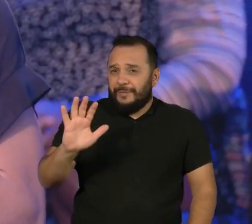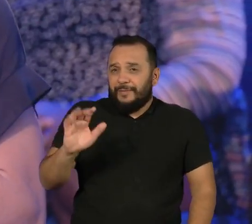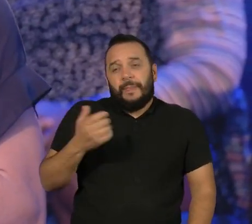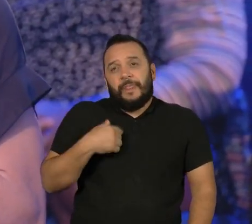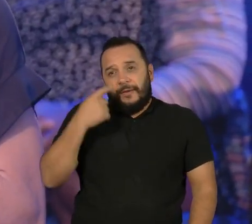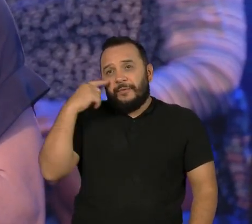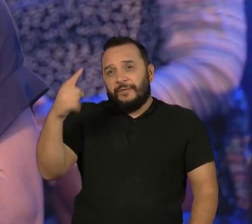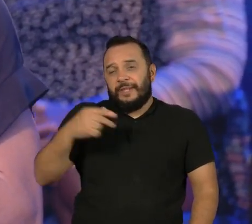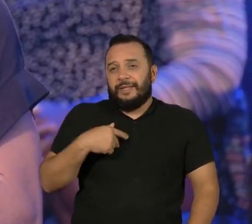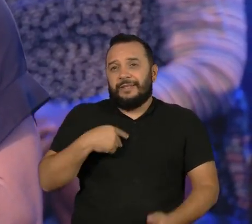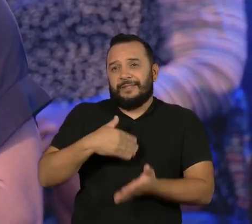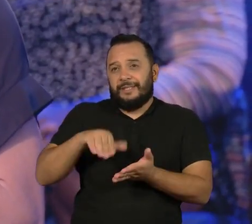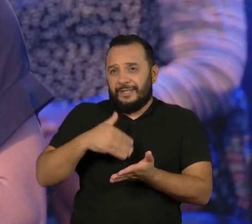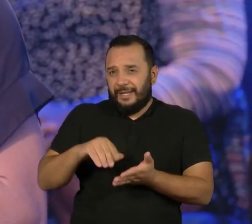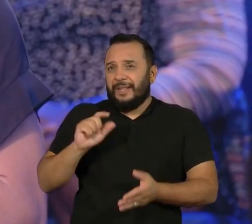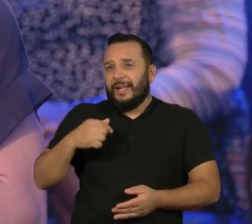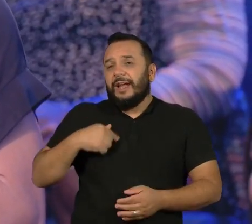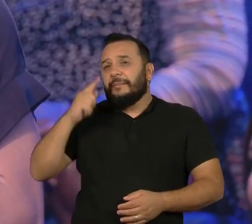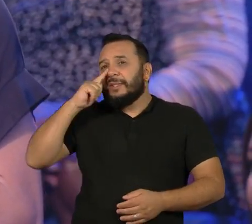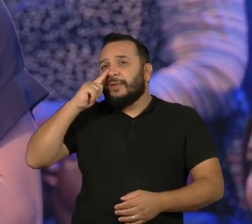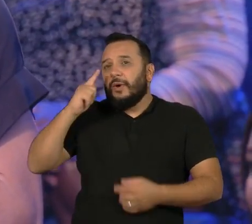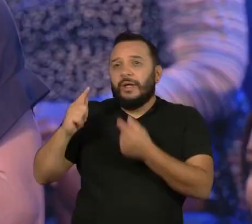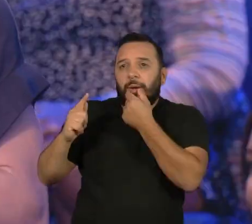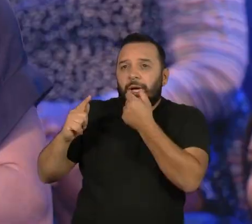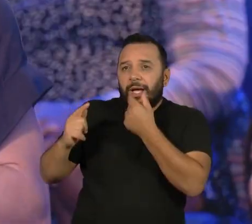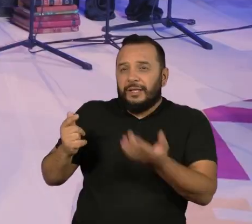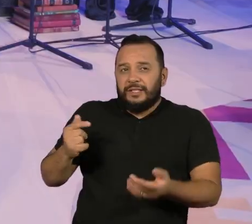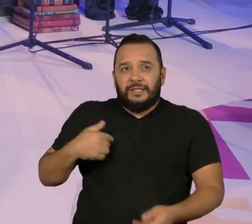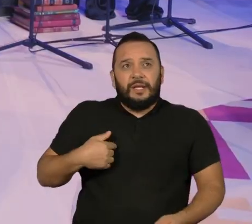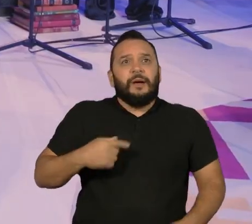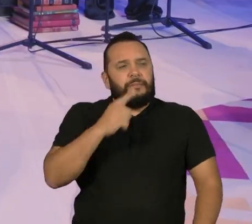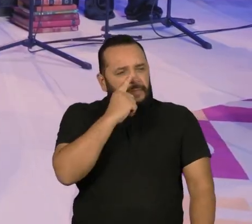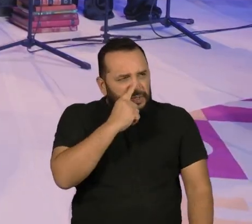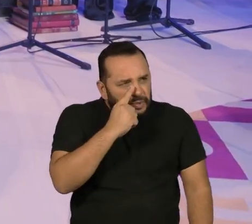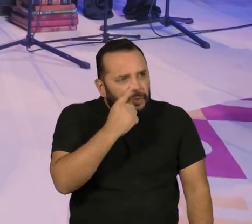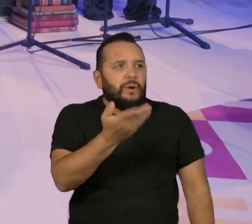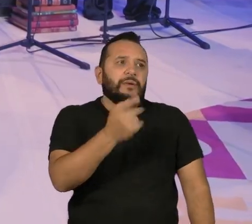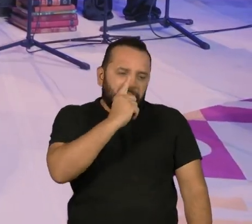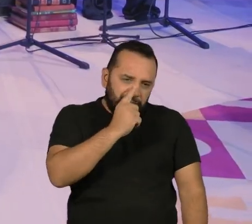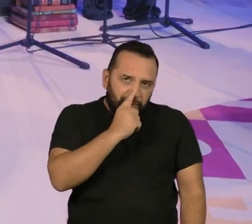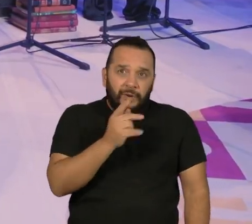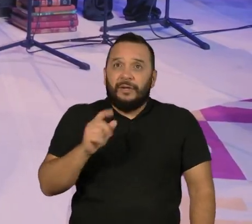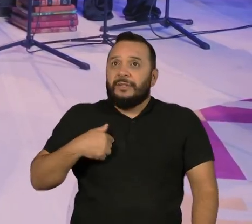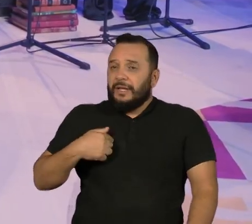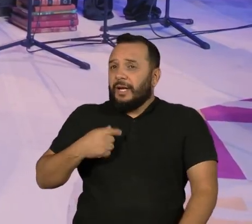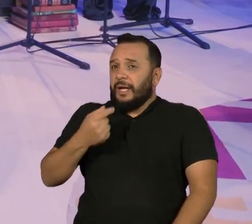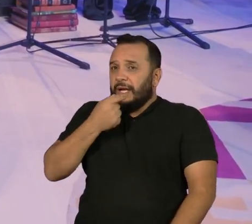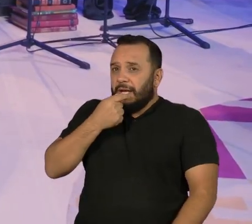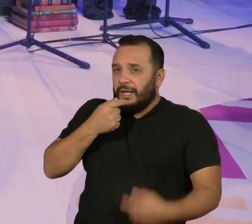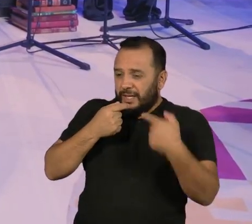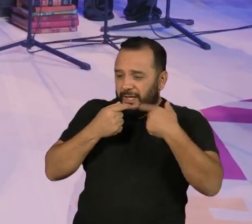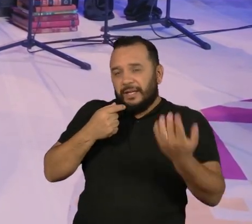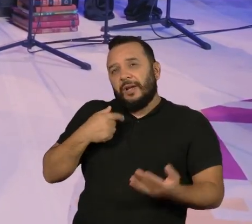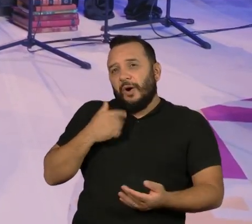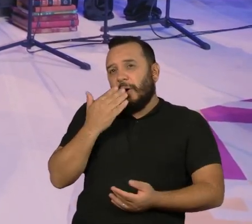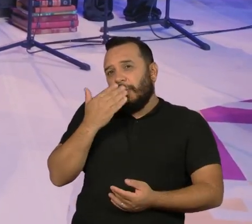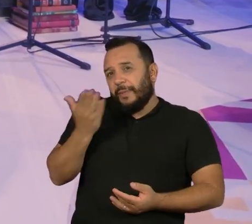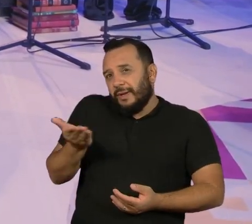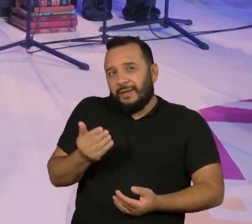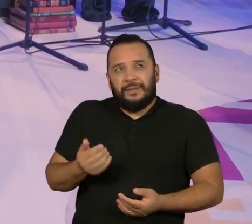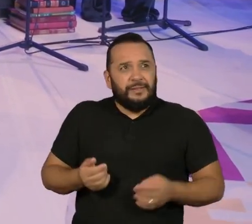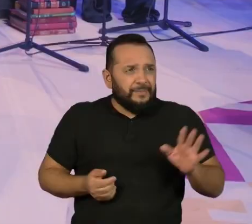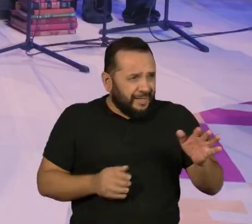vi que o secretário gostava muito. É biscoito ou bolacha que fala aqui? Biscoito, né, Biscoito. gente? Pelo amor de Deus. Biscoito de maisena, daí eu resolvi comer um pouquinho aqui. Mas